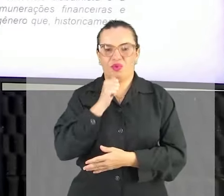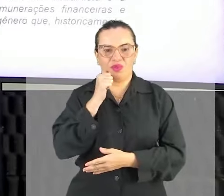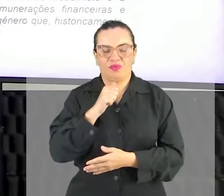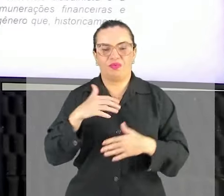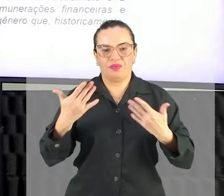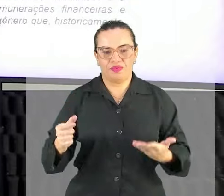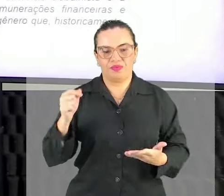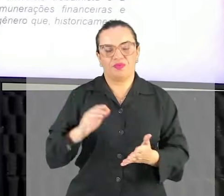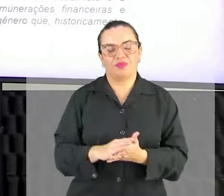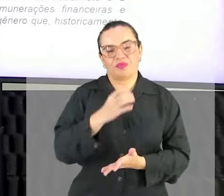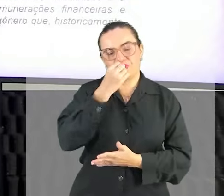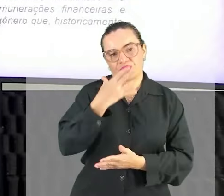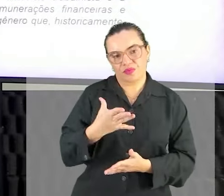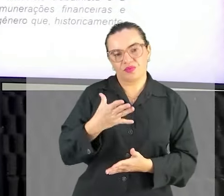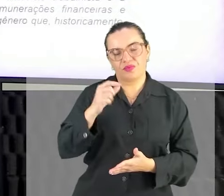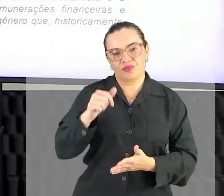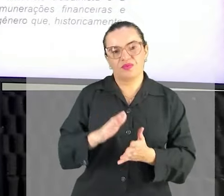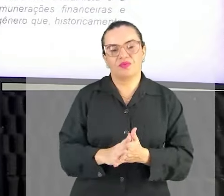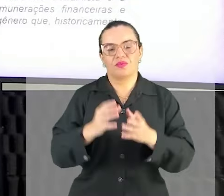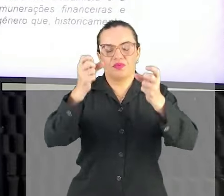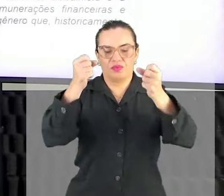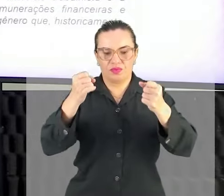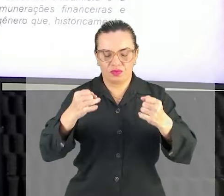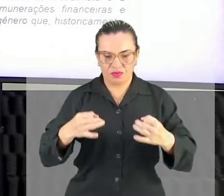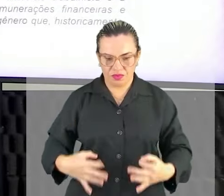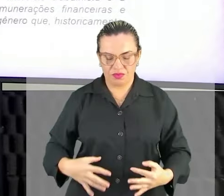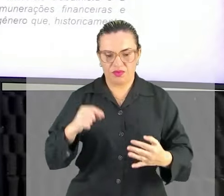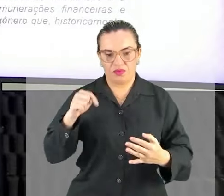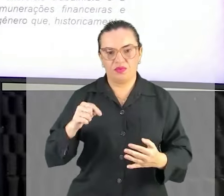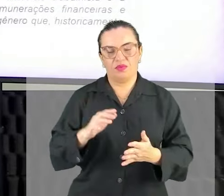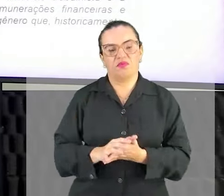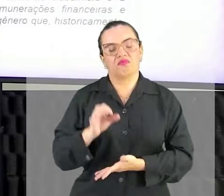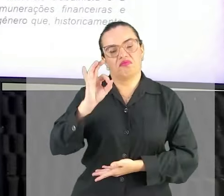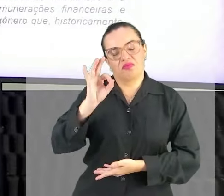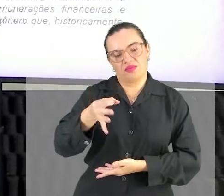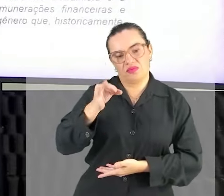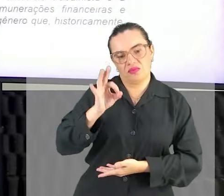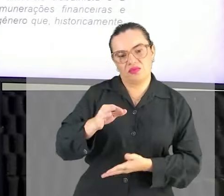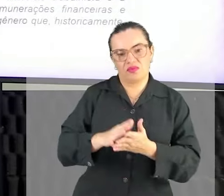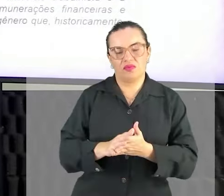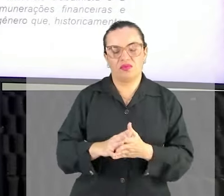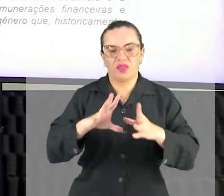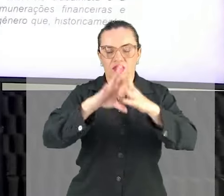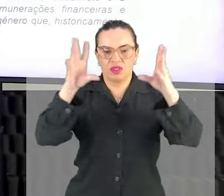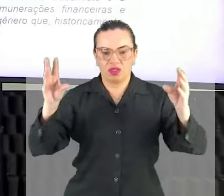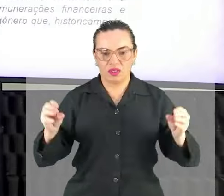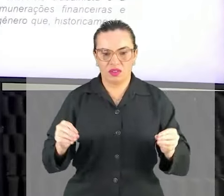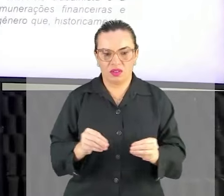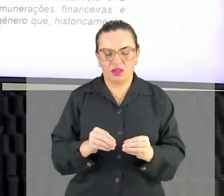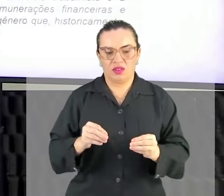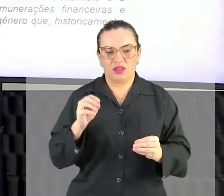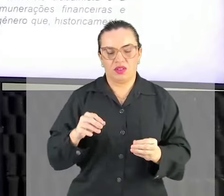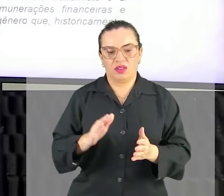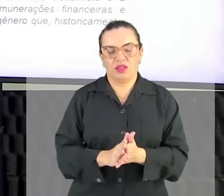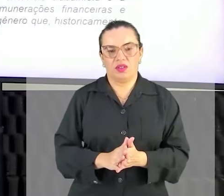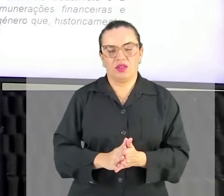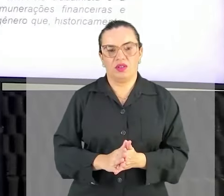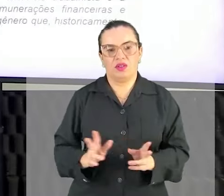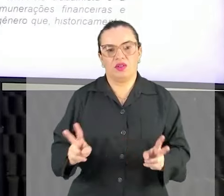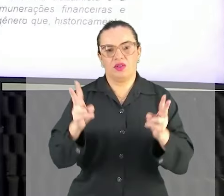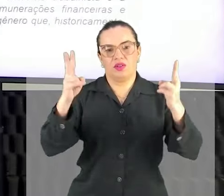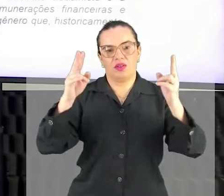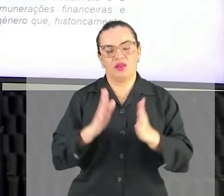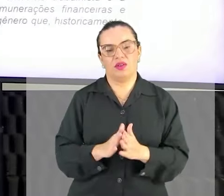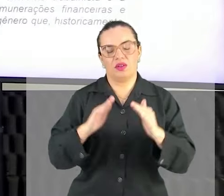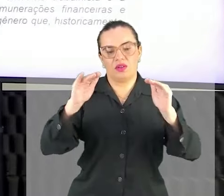essa é uma boa justificativa, madura, sólida e que realmente explica essa precarização que o autor